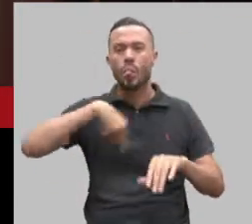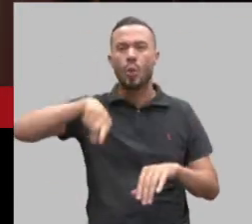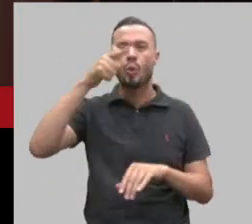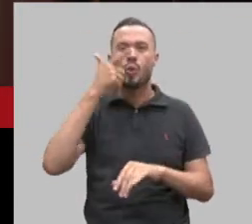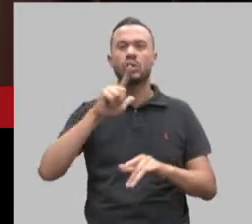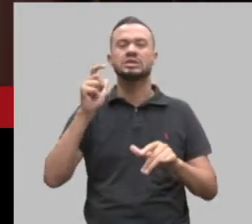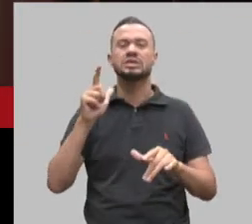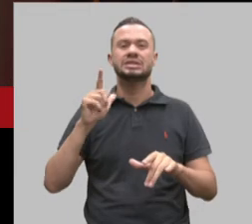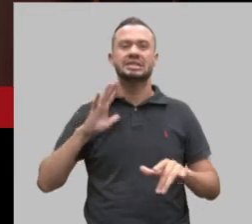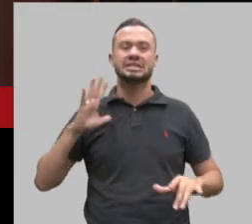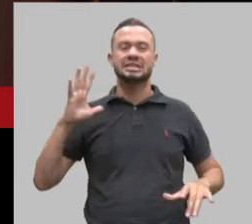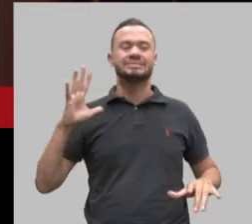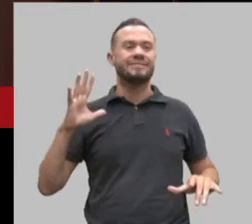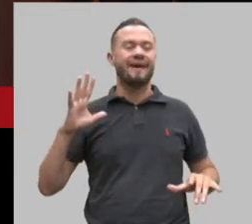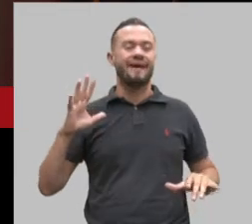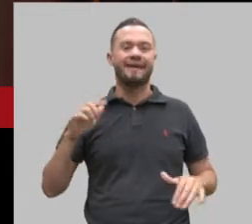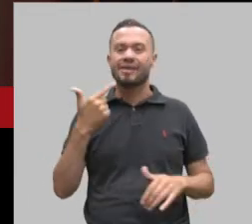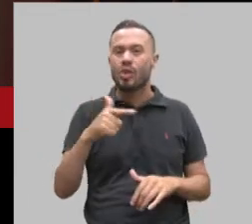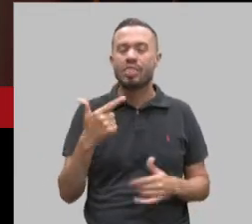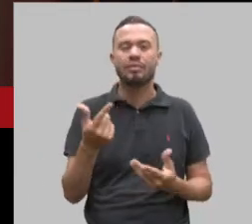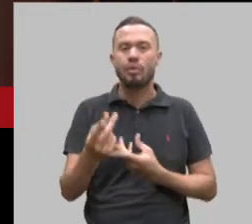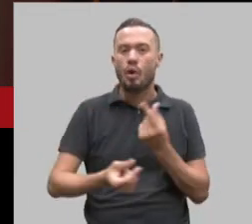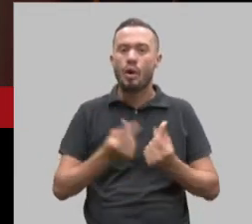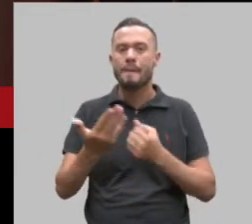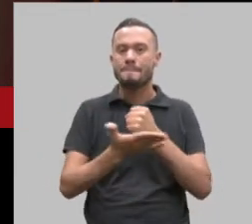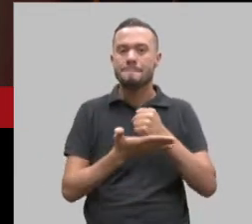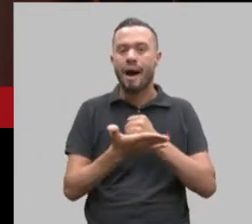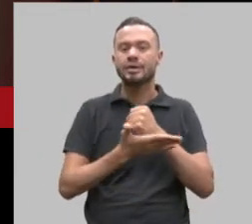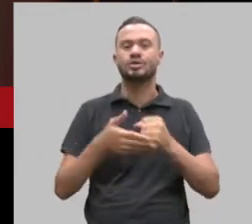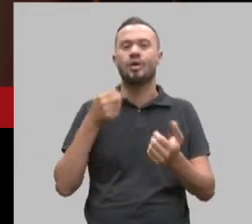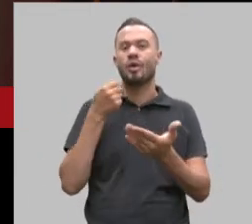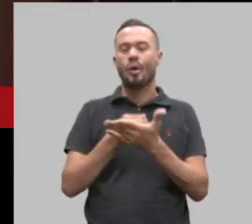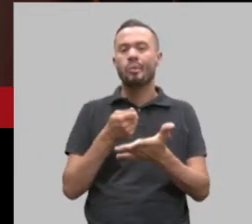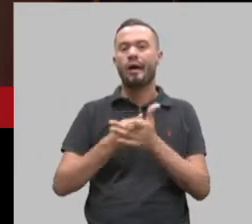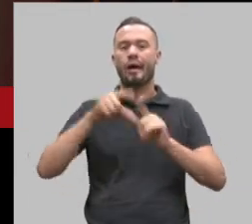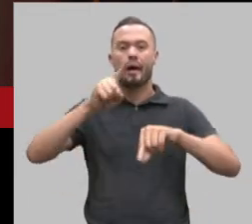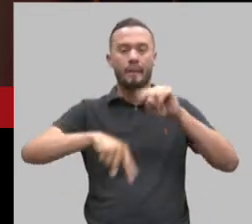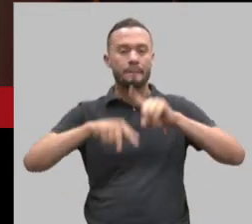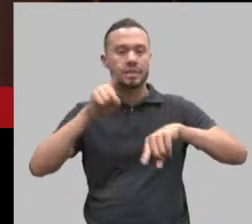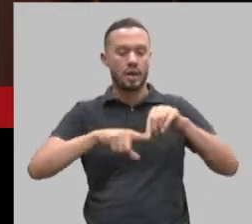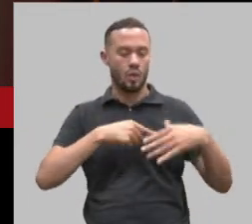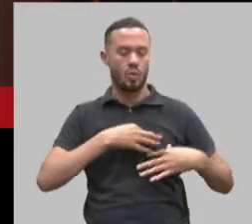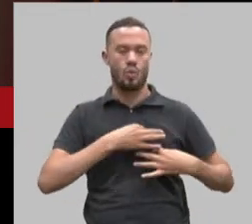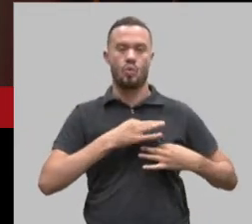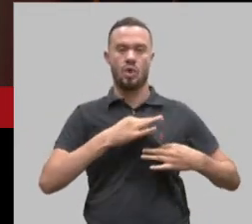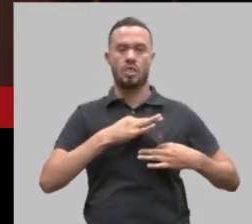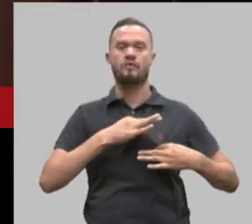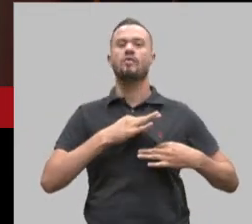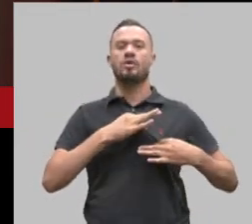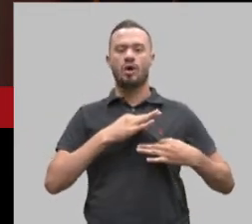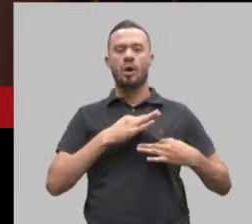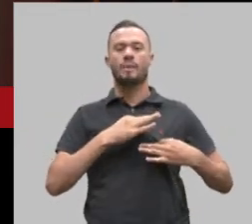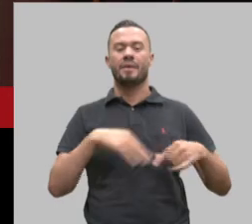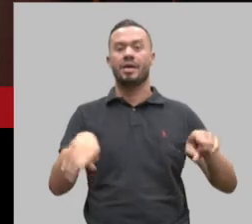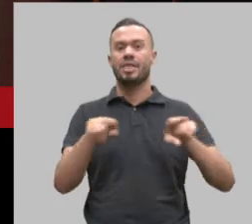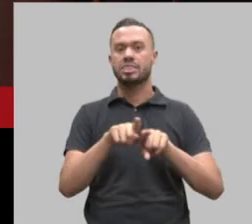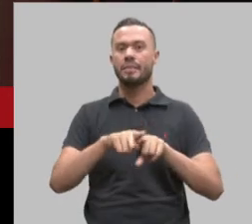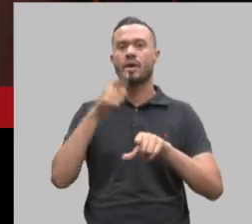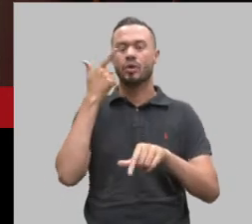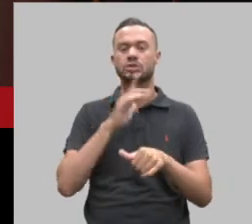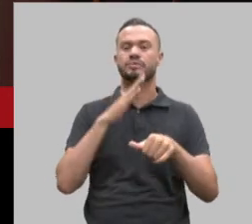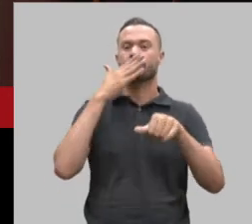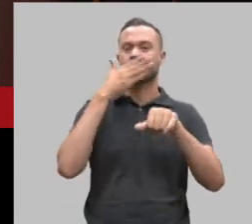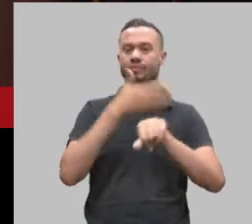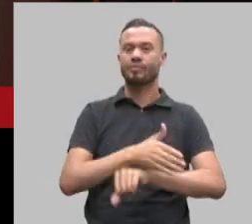tem essa condição básica de ter um material de ter um uniforme de poder ter acesso à educação